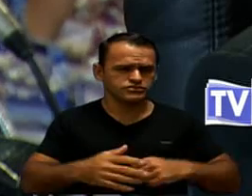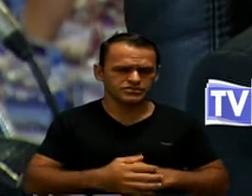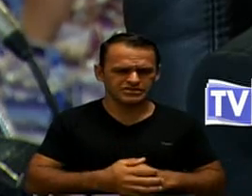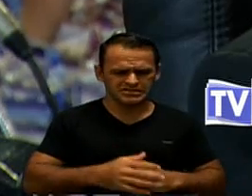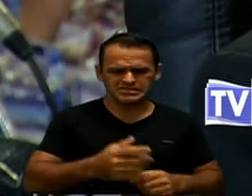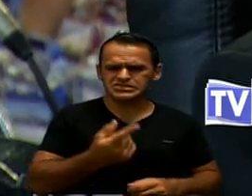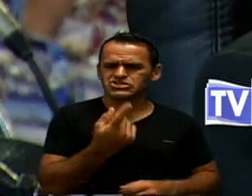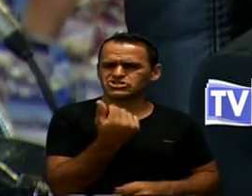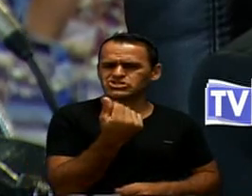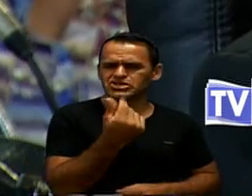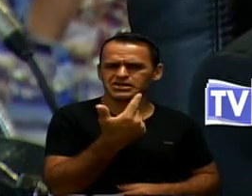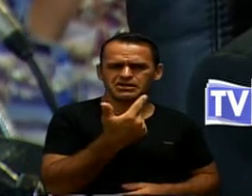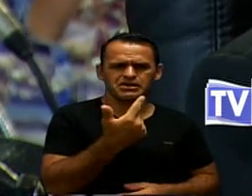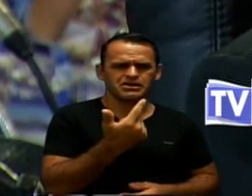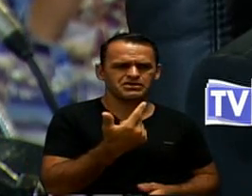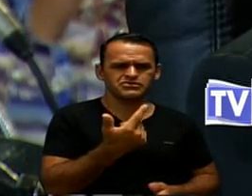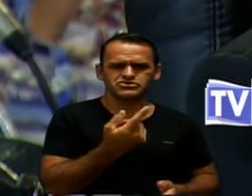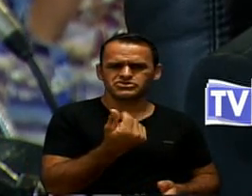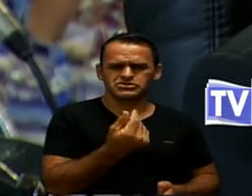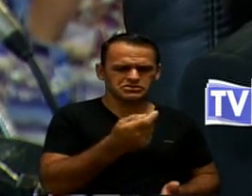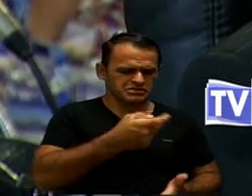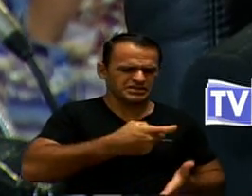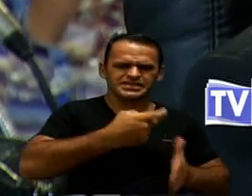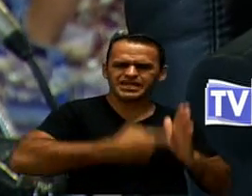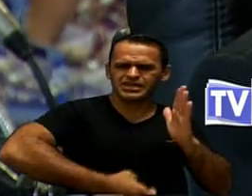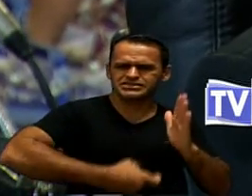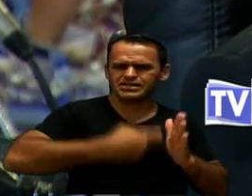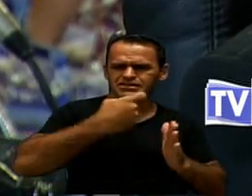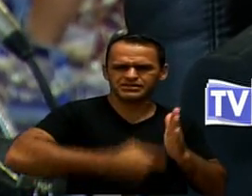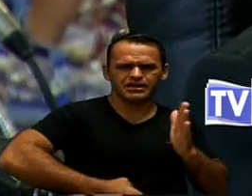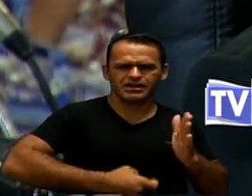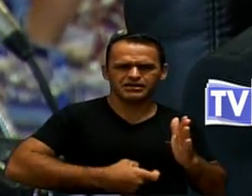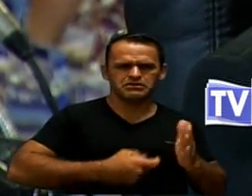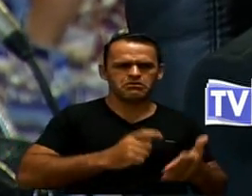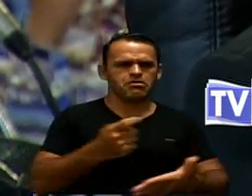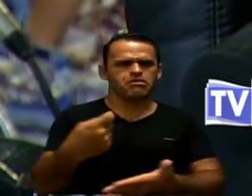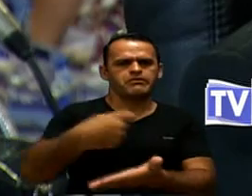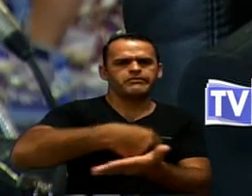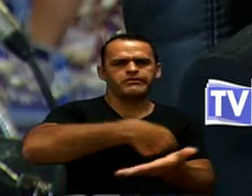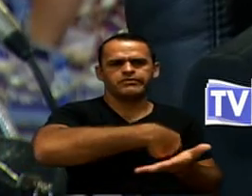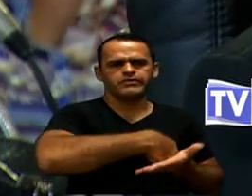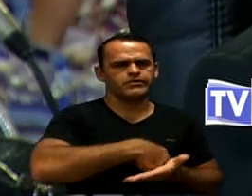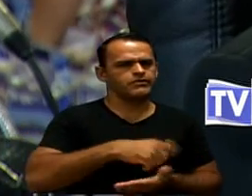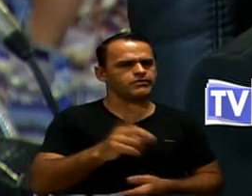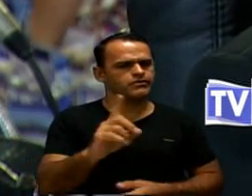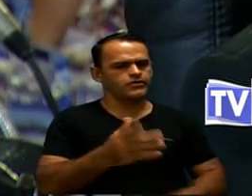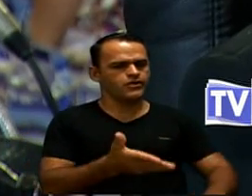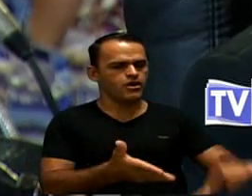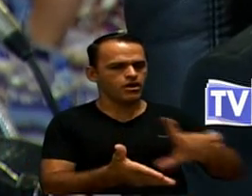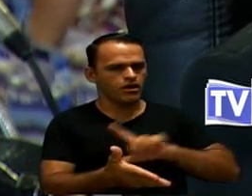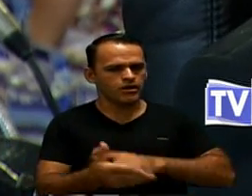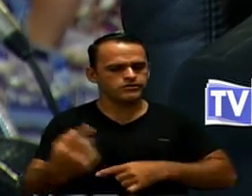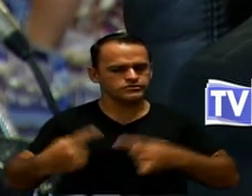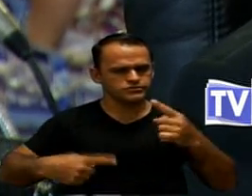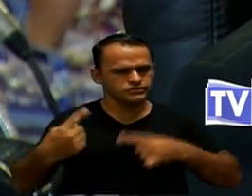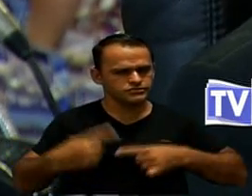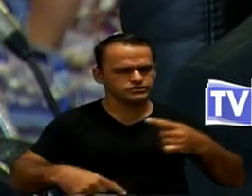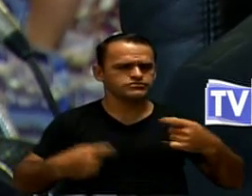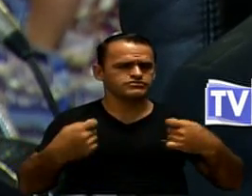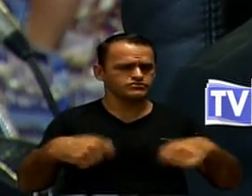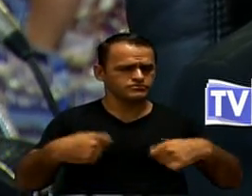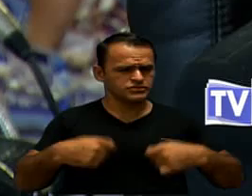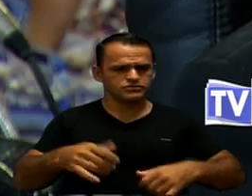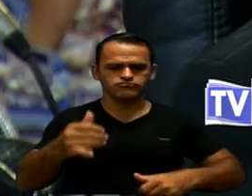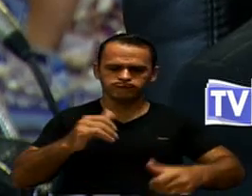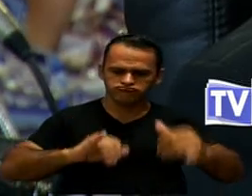taxa tão importante que nem essa, sem discutir a política pública de resíduos sólidos no município. E queremos